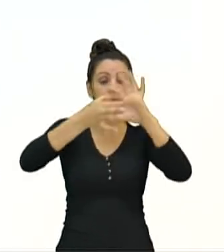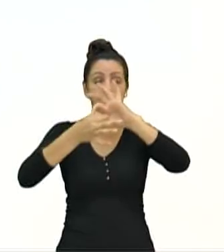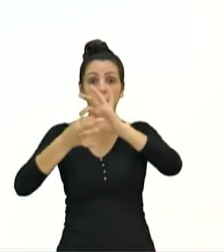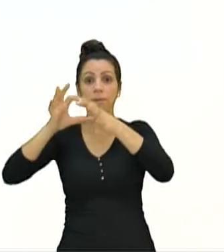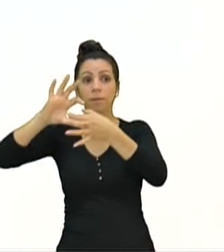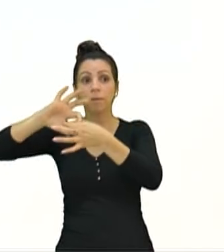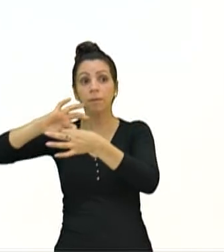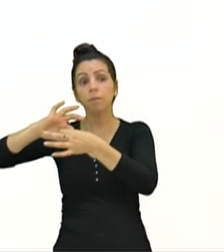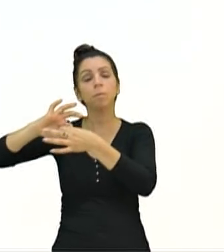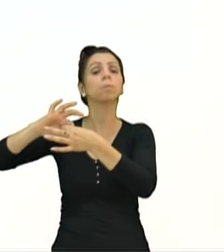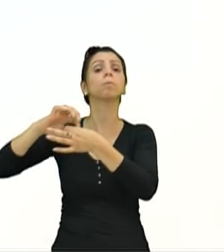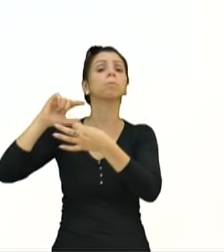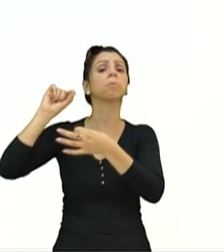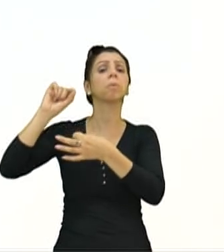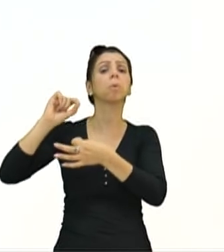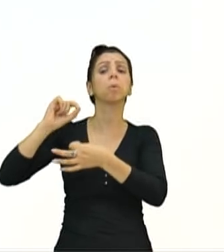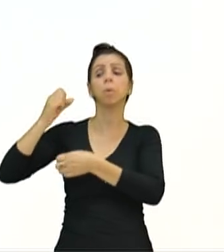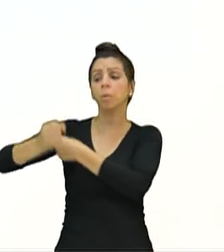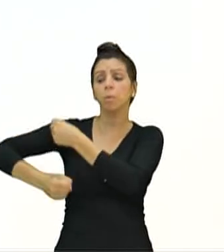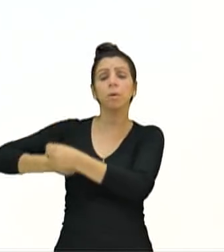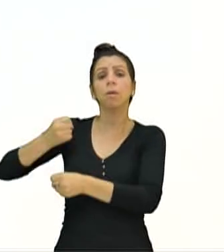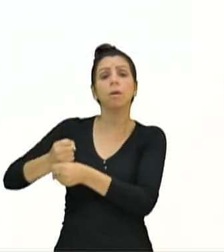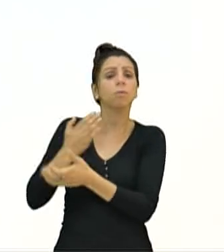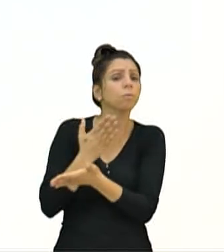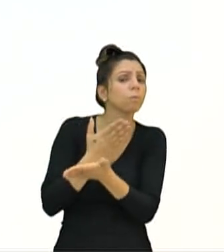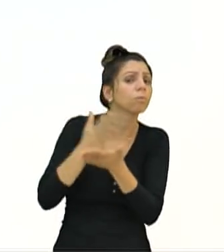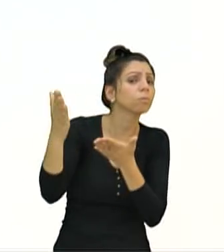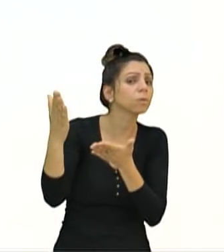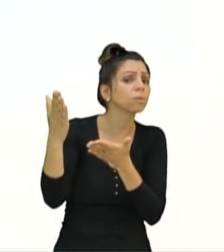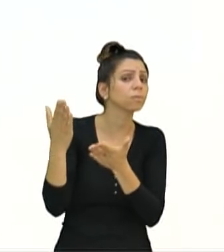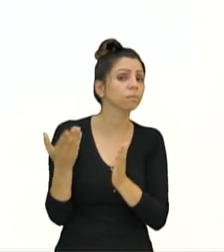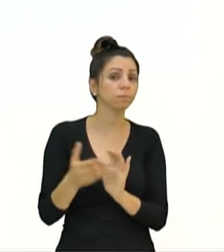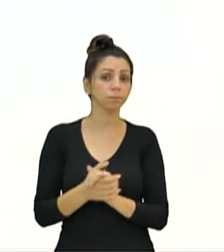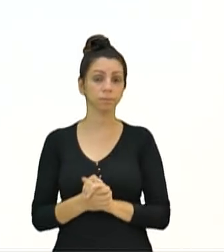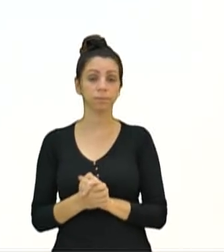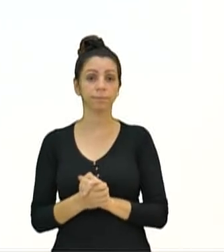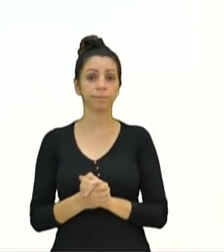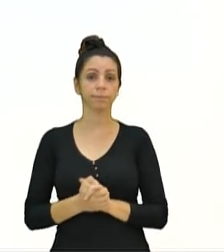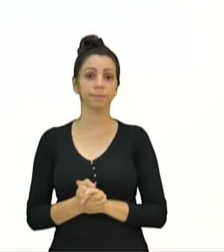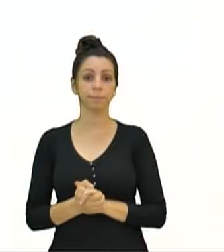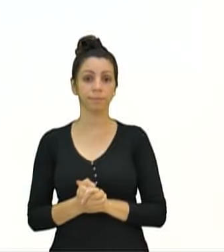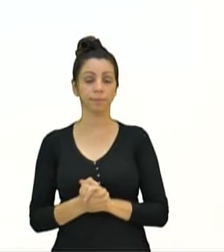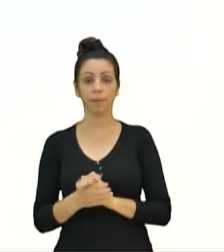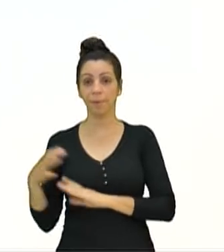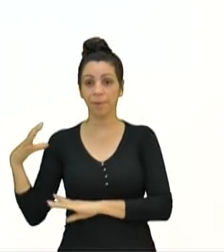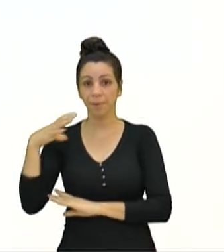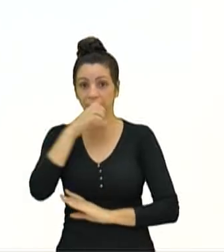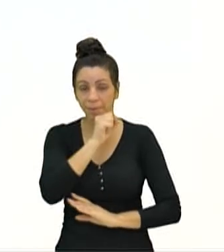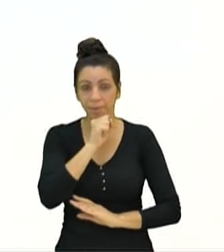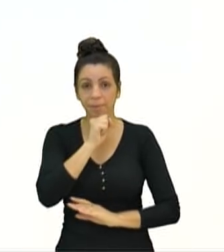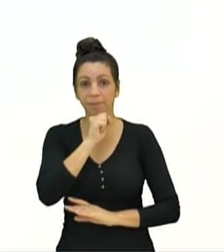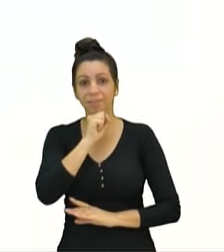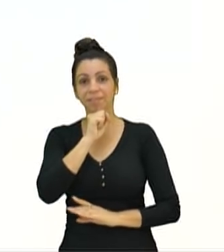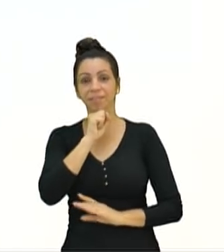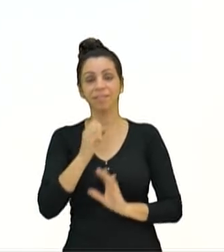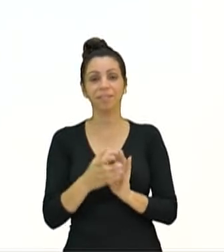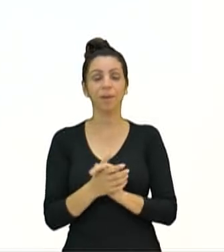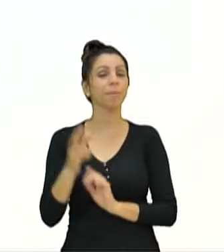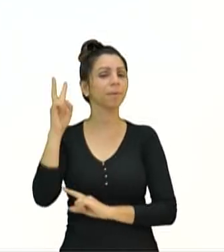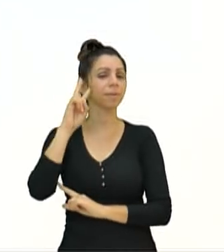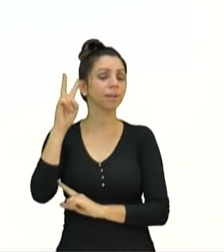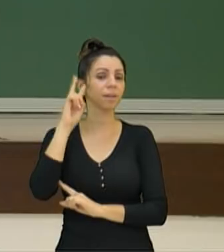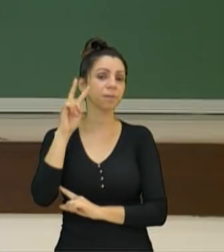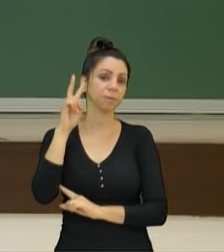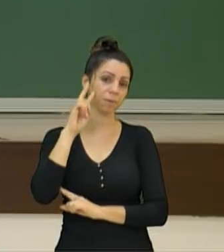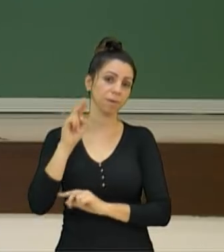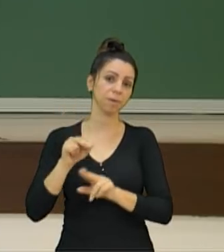edição dos Jogos? Então, a gente viu ali de uma forma bem rápida um pouquinho da história dos